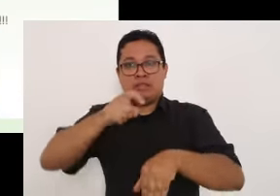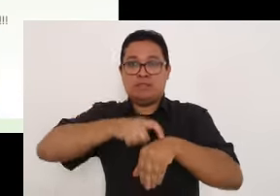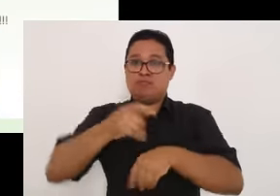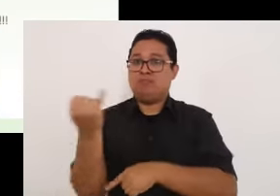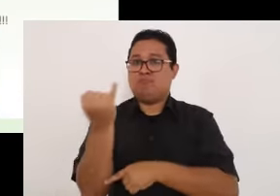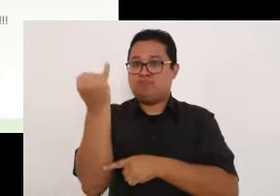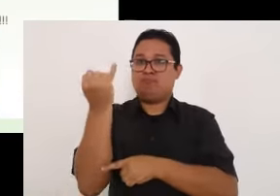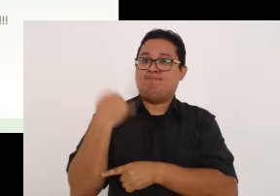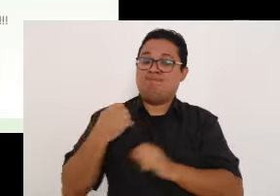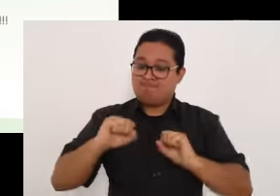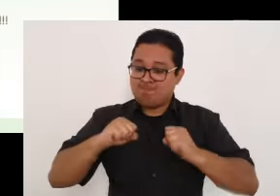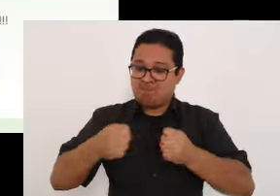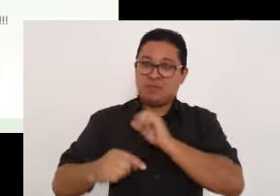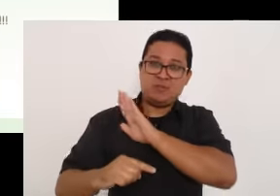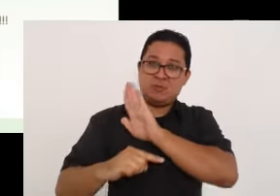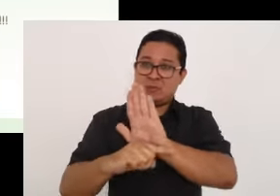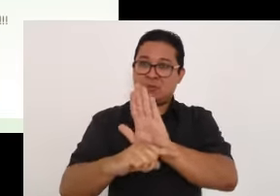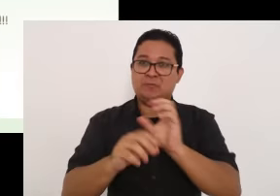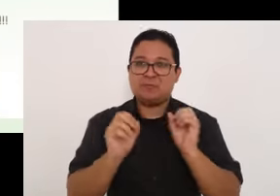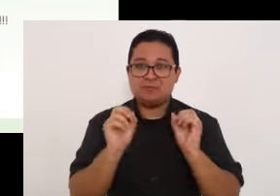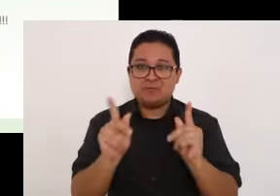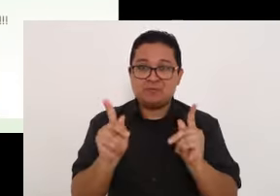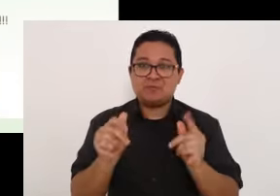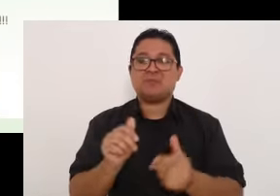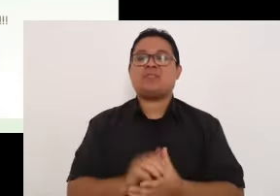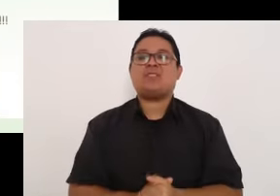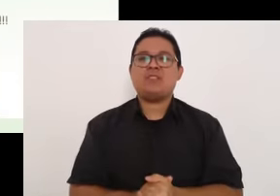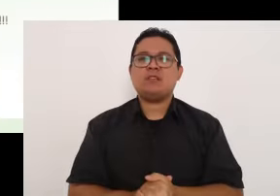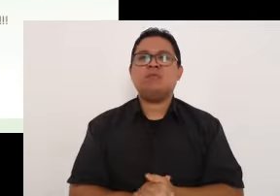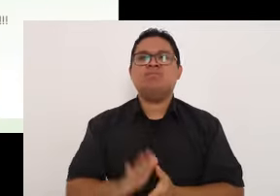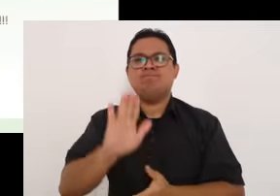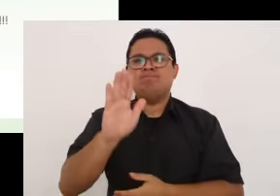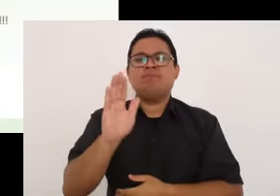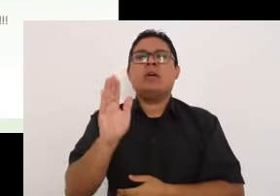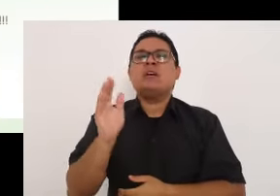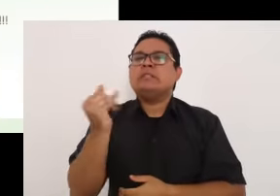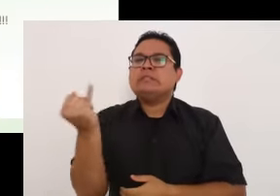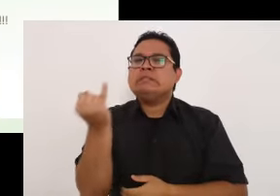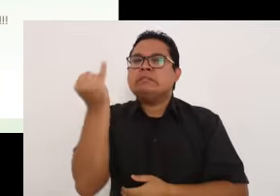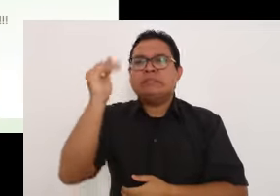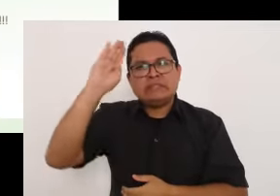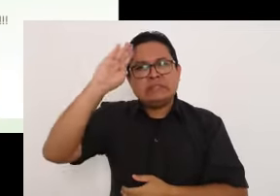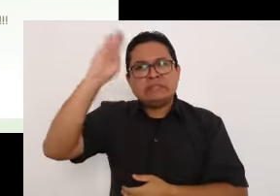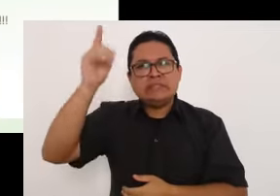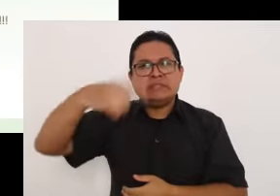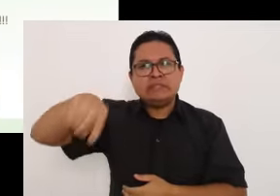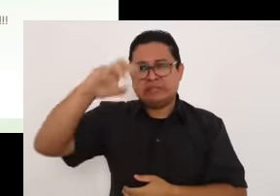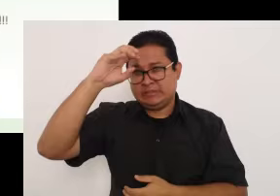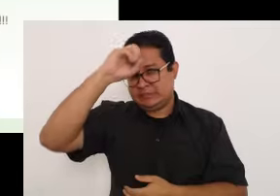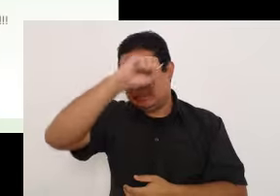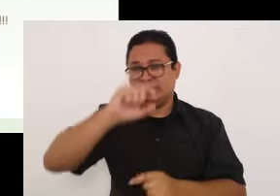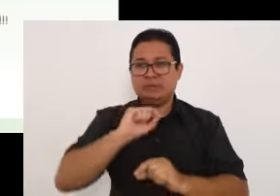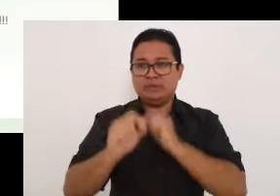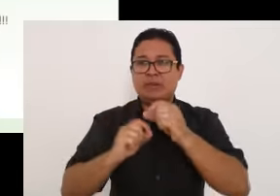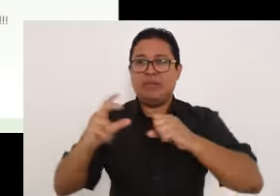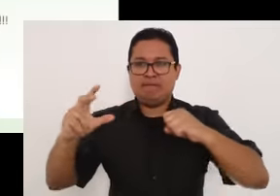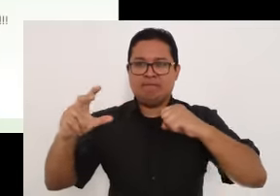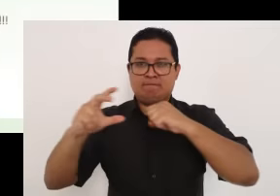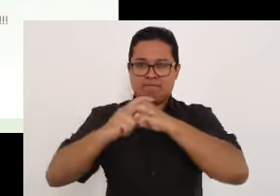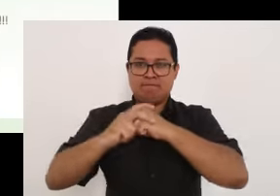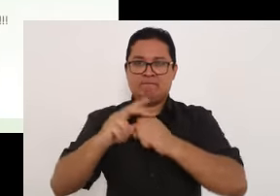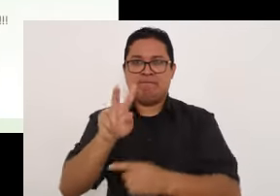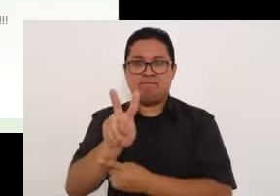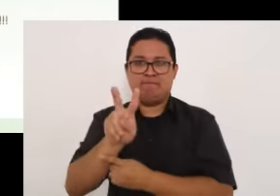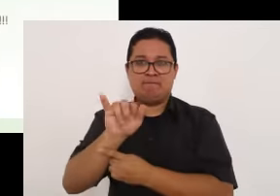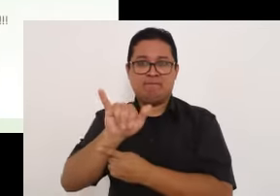puder ajudar, tá? Então, a primeira coisa interessante, todos os vírus são acelulares, ou seja, eles não